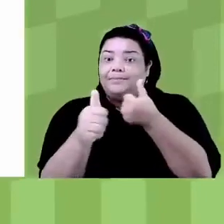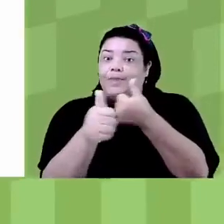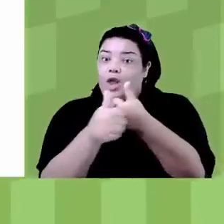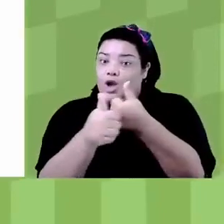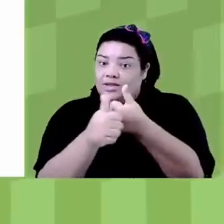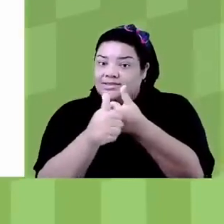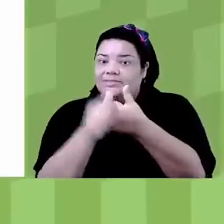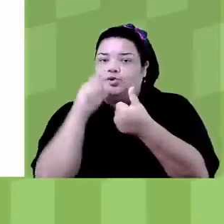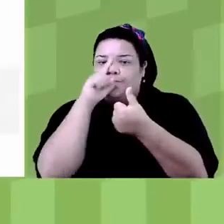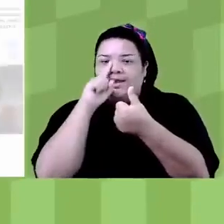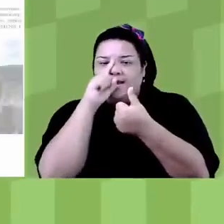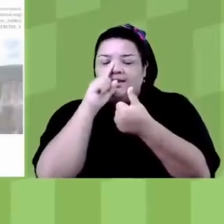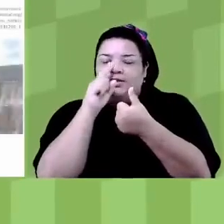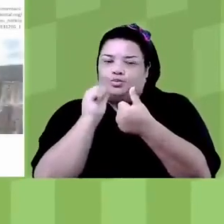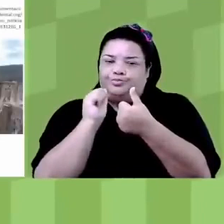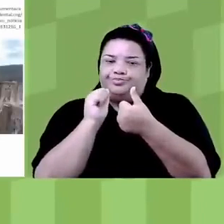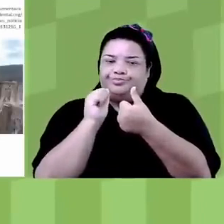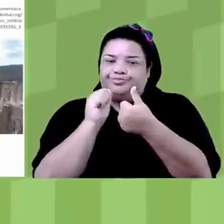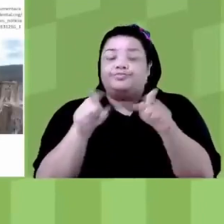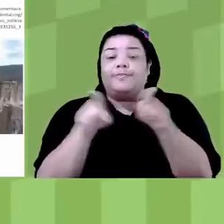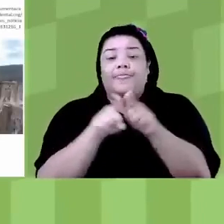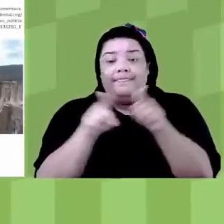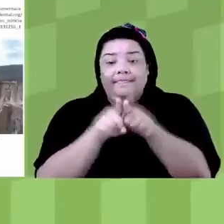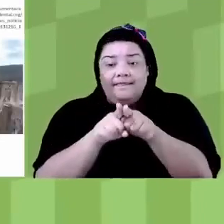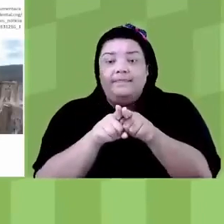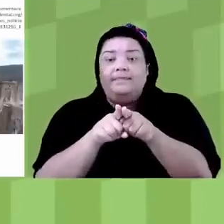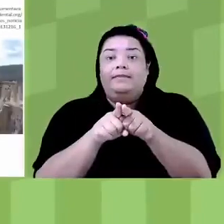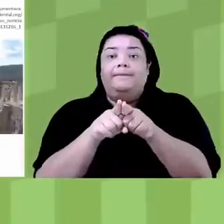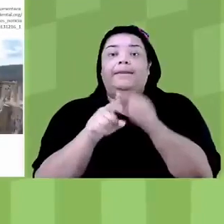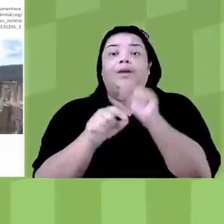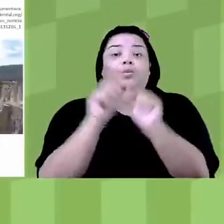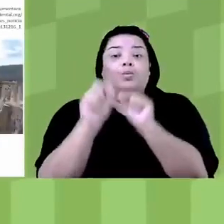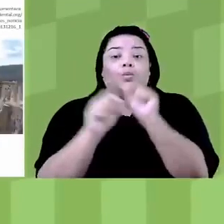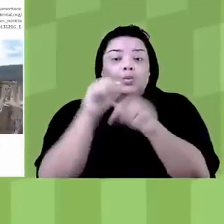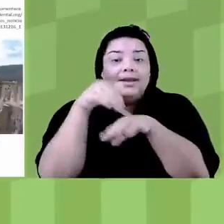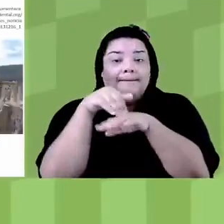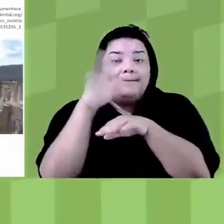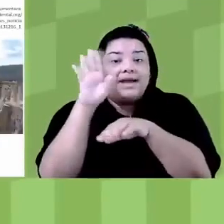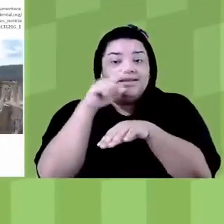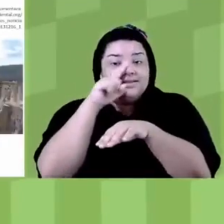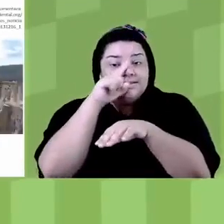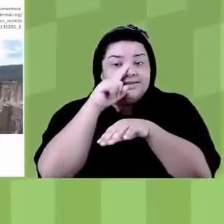deriva da vulnerabilidade, que é a